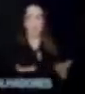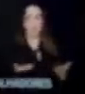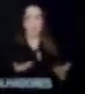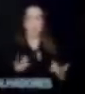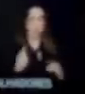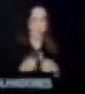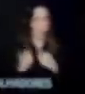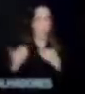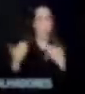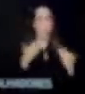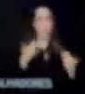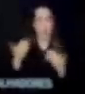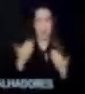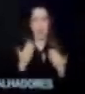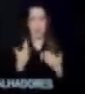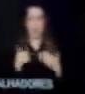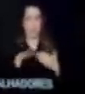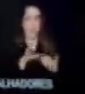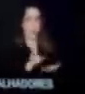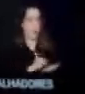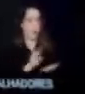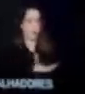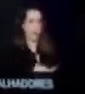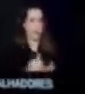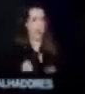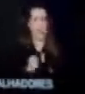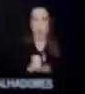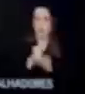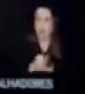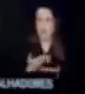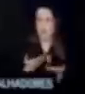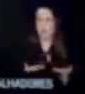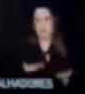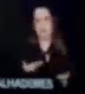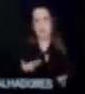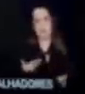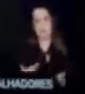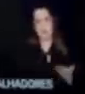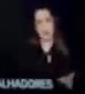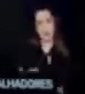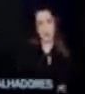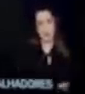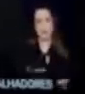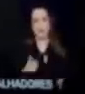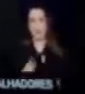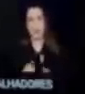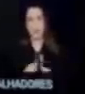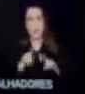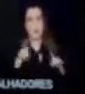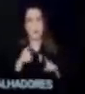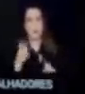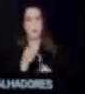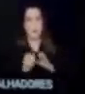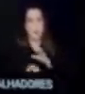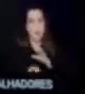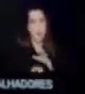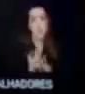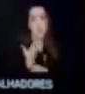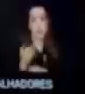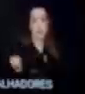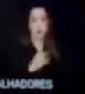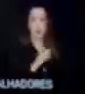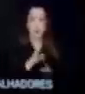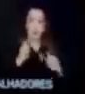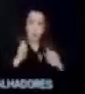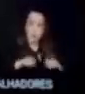precário, mas também porque queremos criar, quem sabe, um novo marco de funcionamento na relação